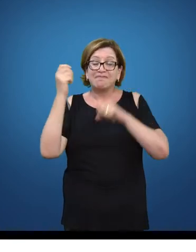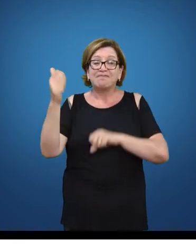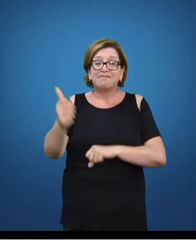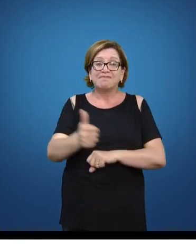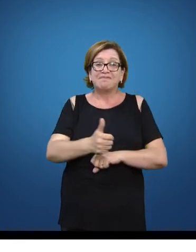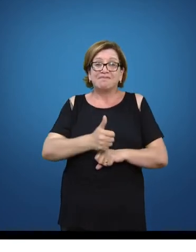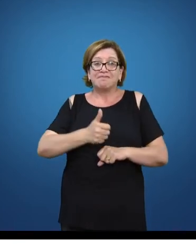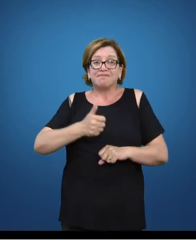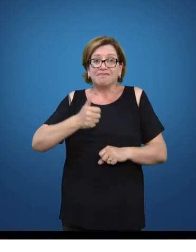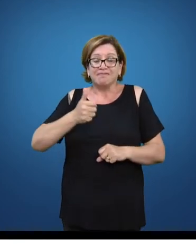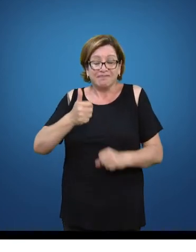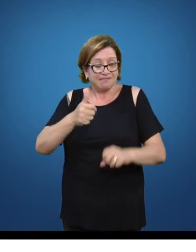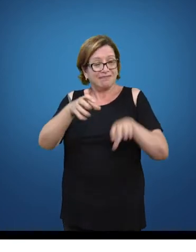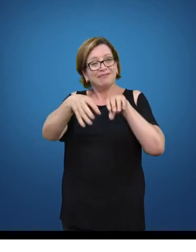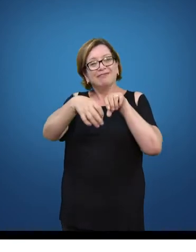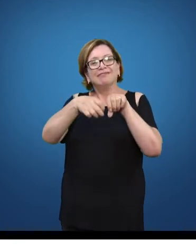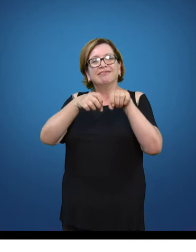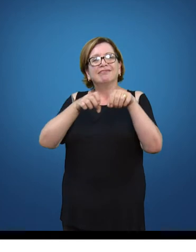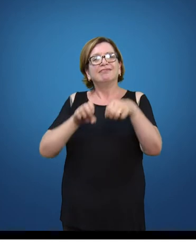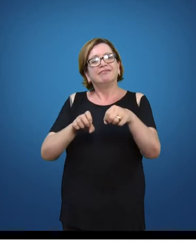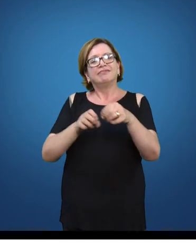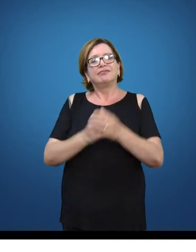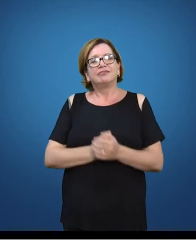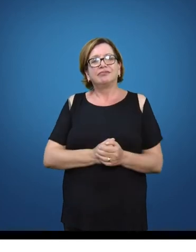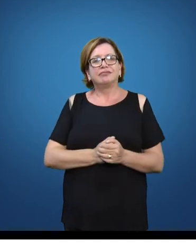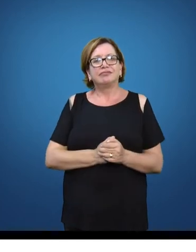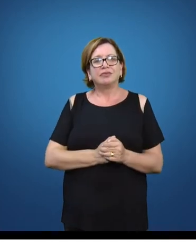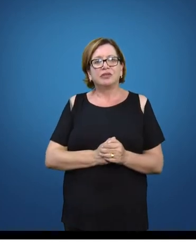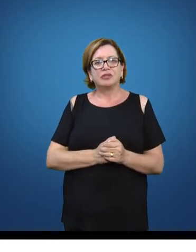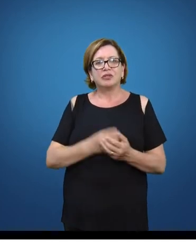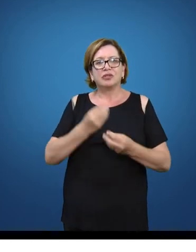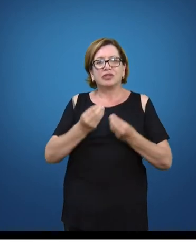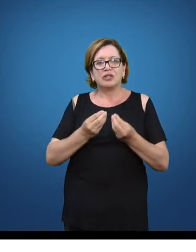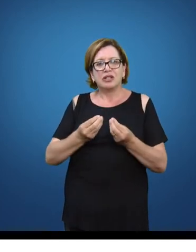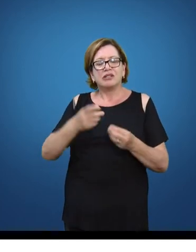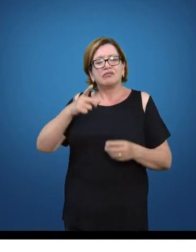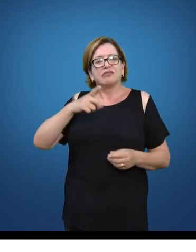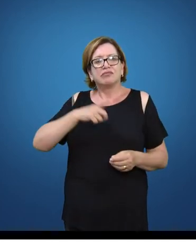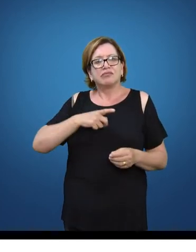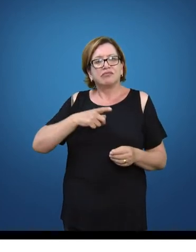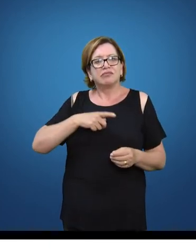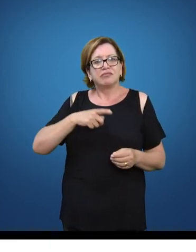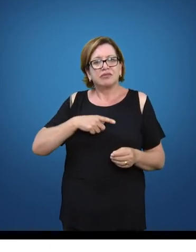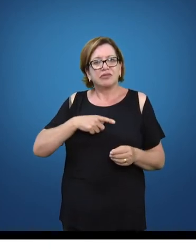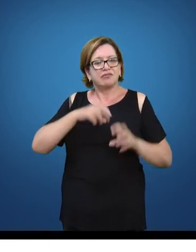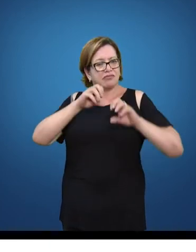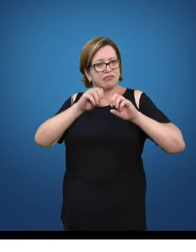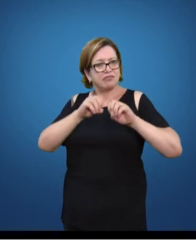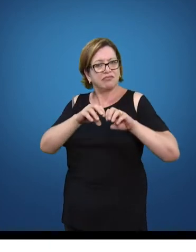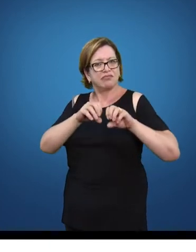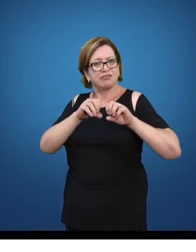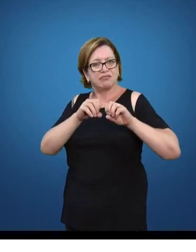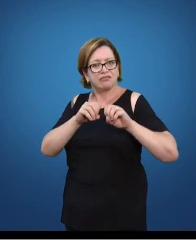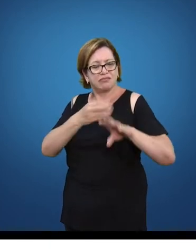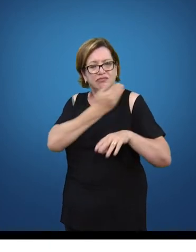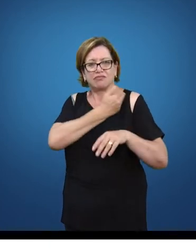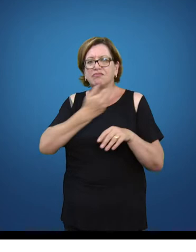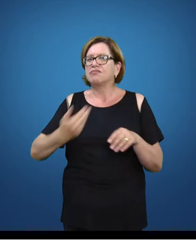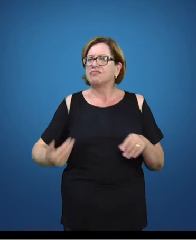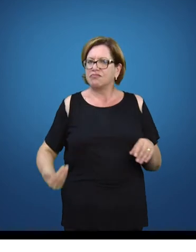a sua formação então para que temos para que tenhamos uma educação pública